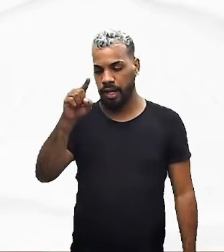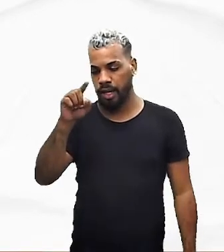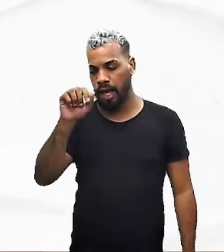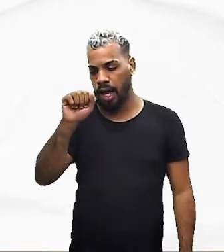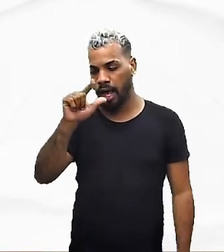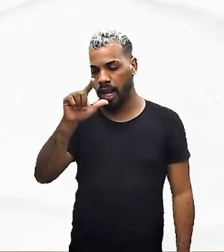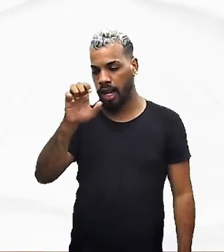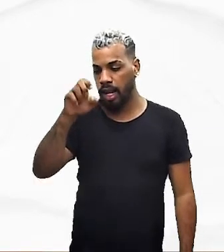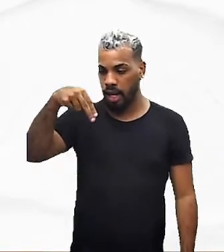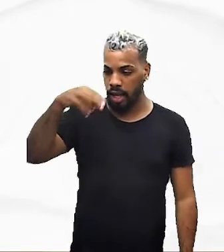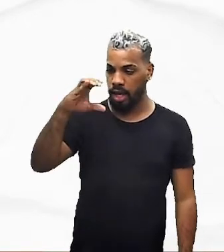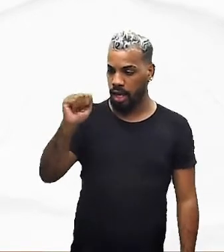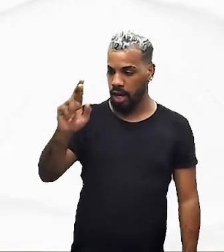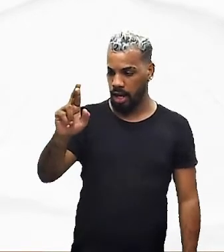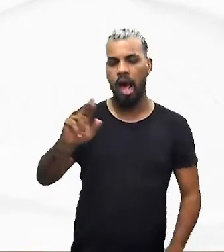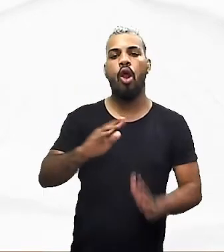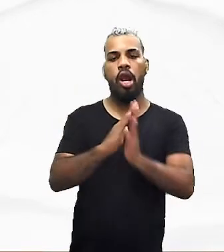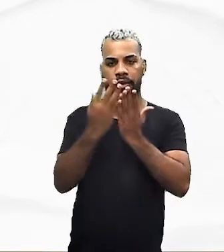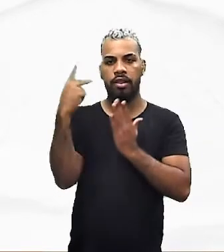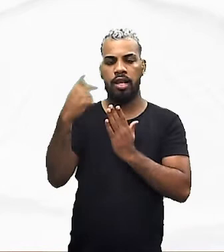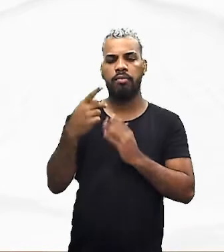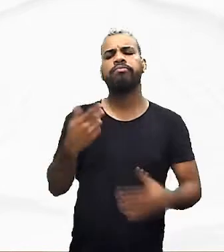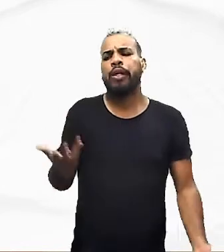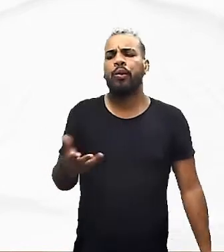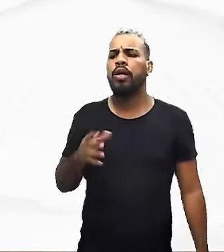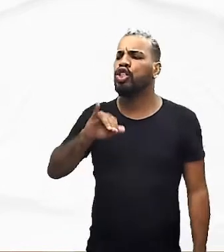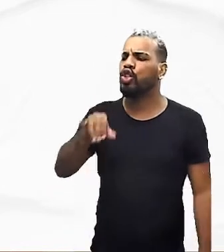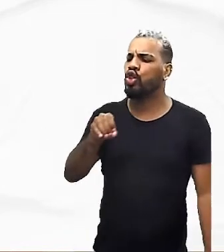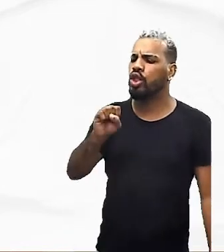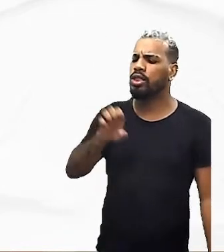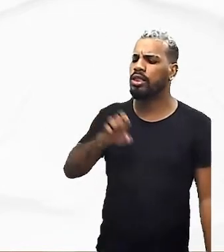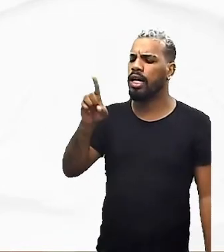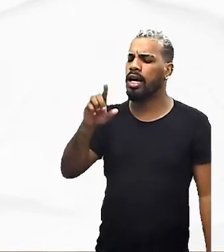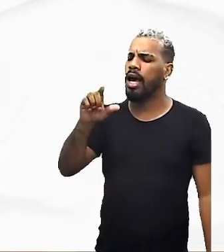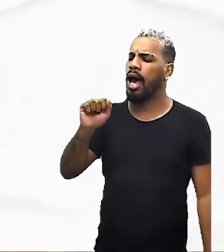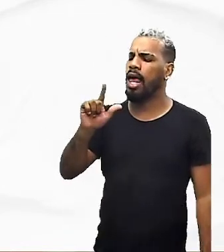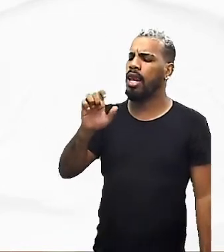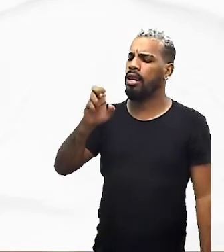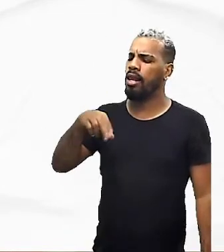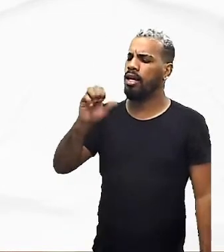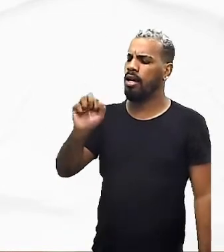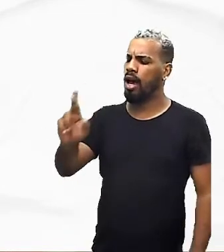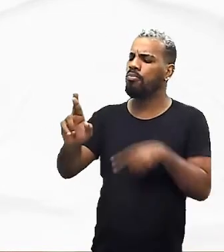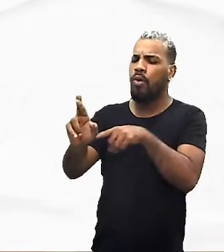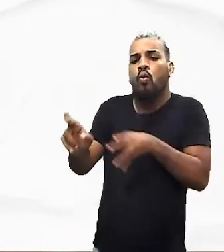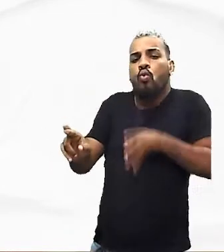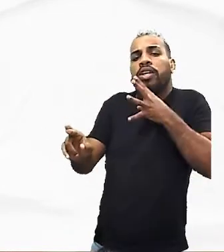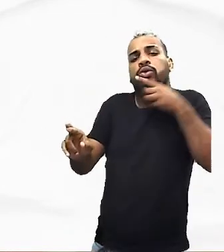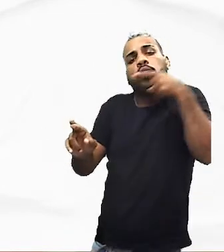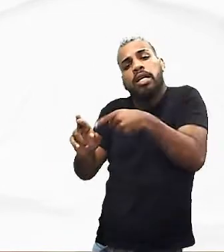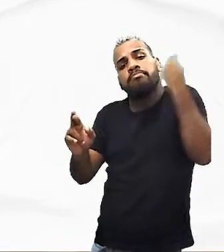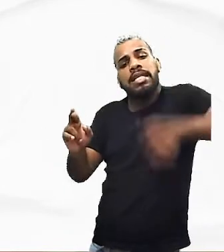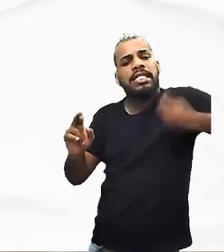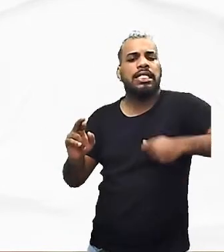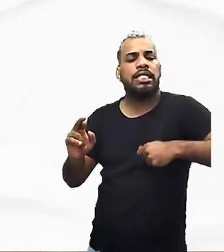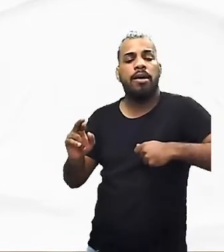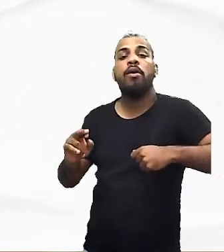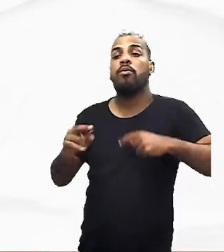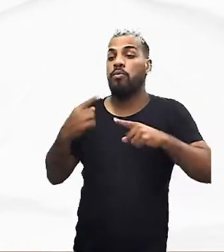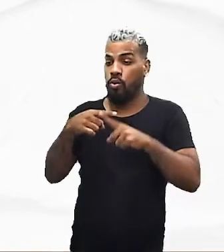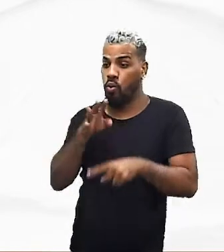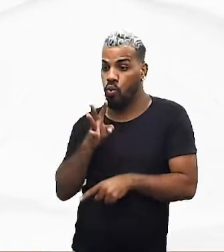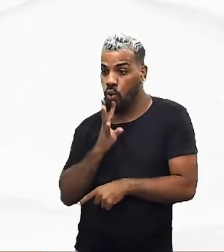Alencar. Então eu preciso saber quem é Alencar. Precisa, mas para entender o que o texto está dizendo, é bom que você